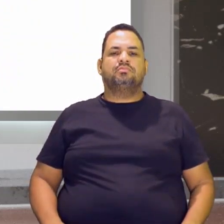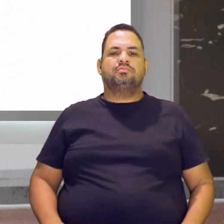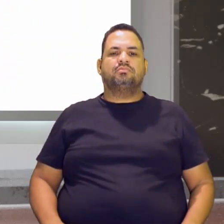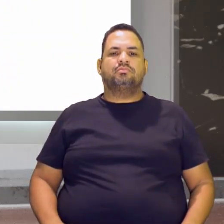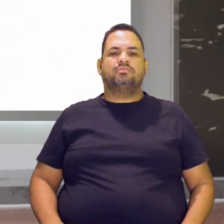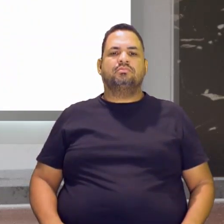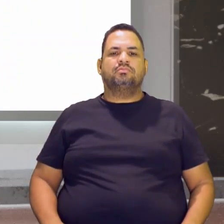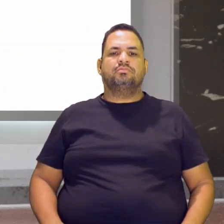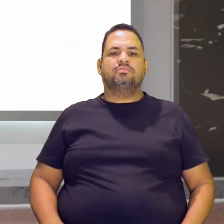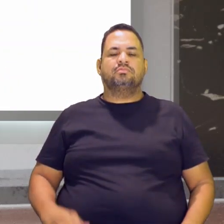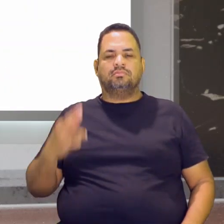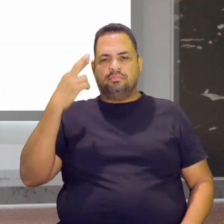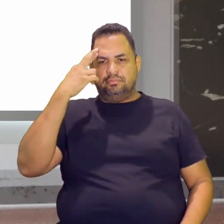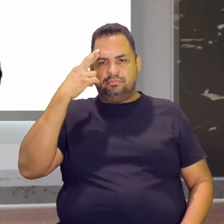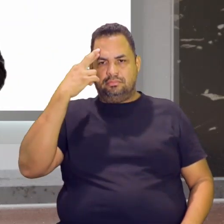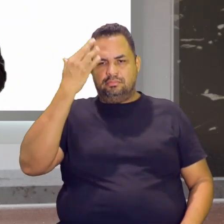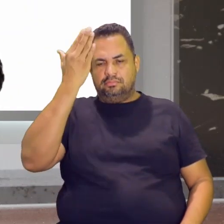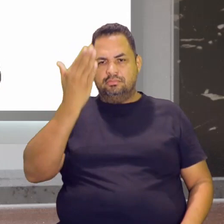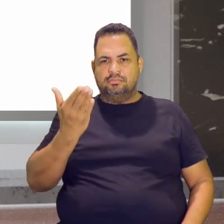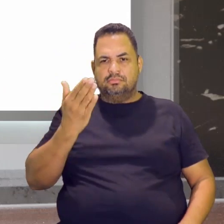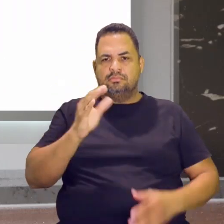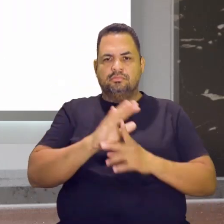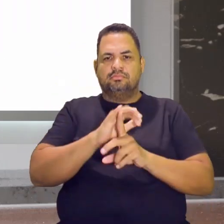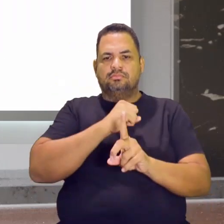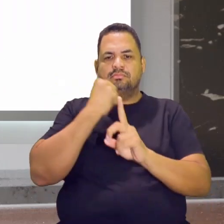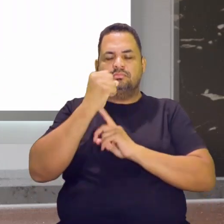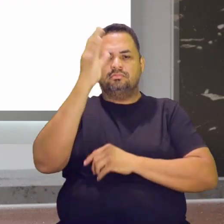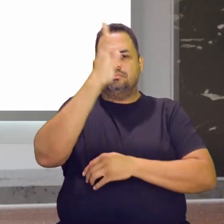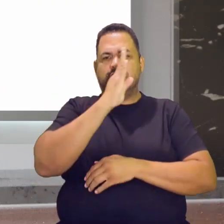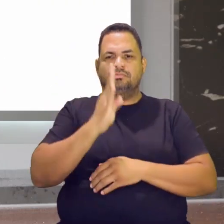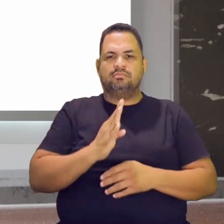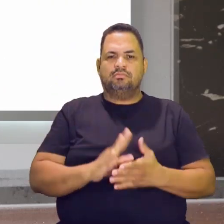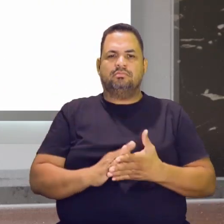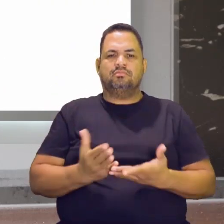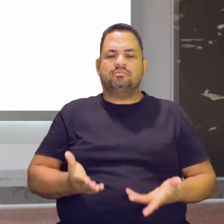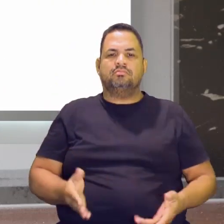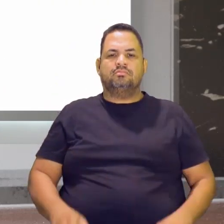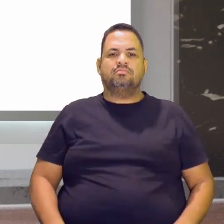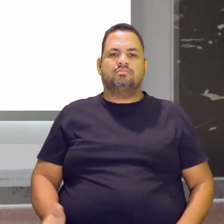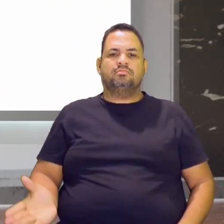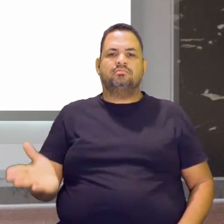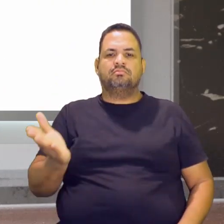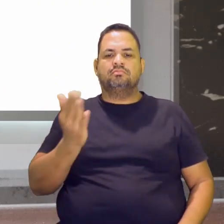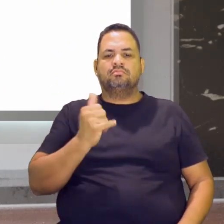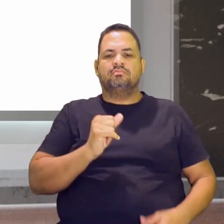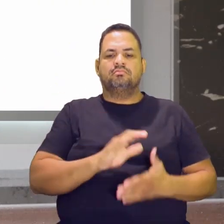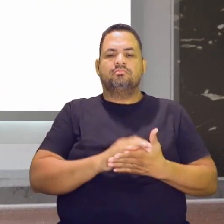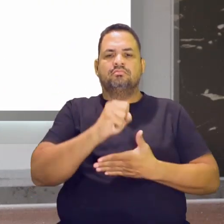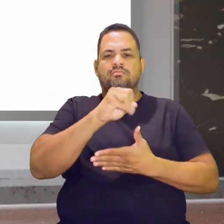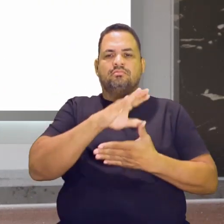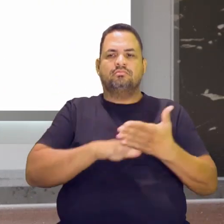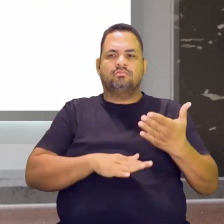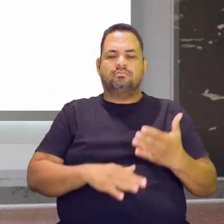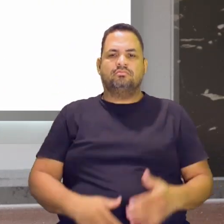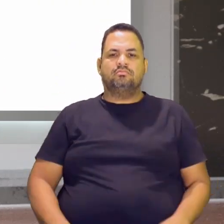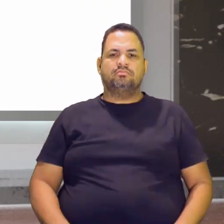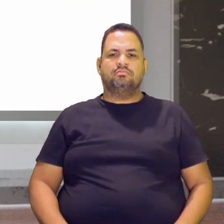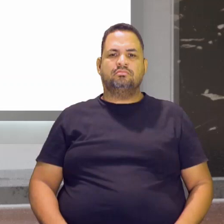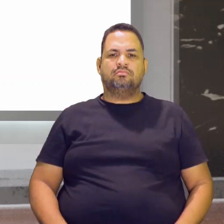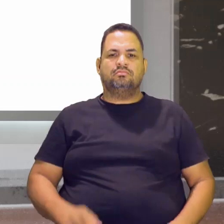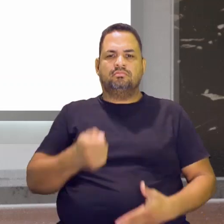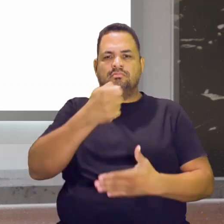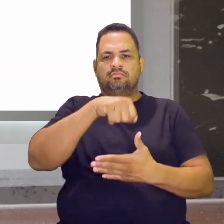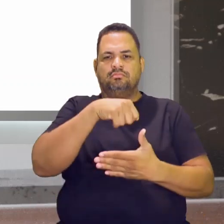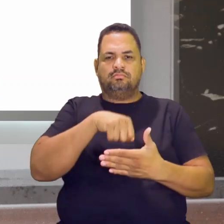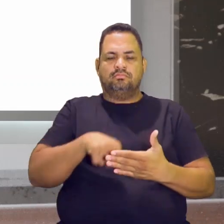aí reflexões sobre a sociedade brasileira. Queridos, então vamos para a atividade, vamos para a